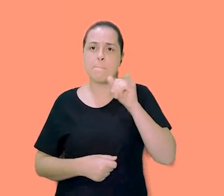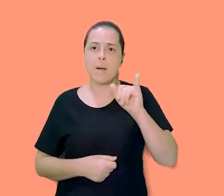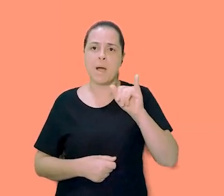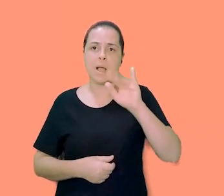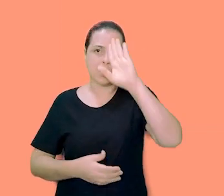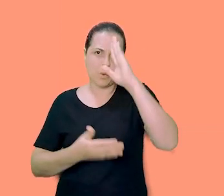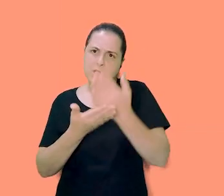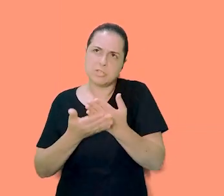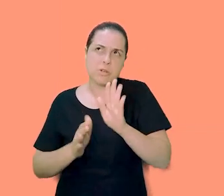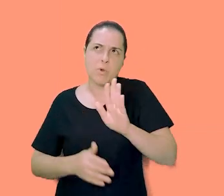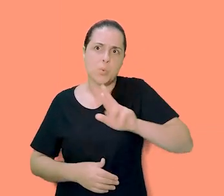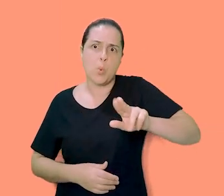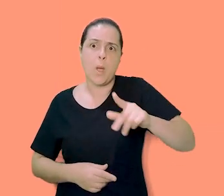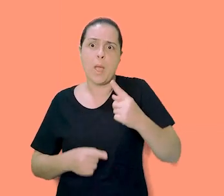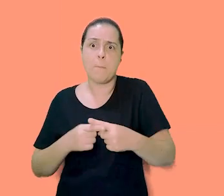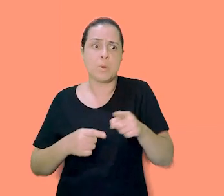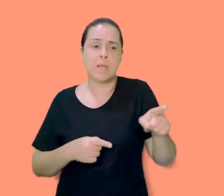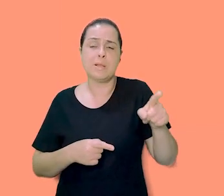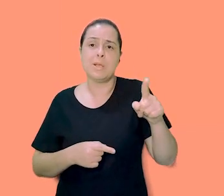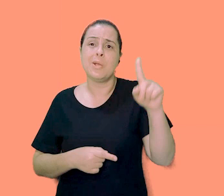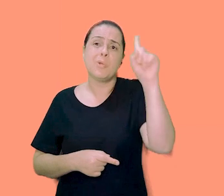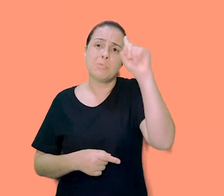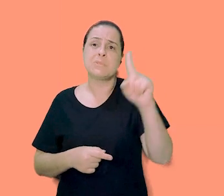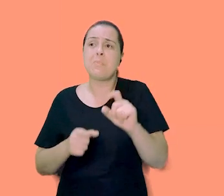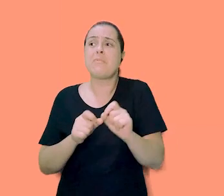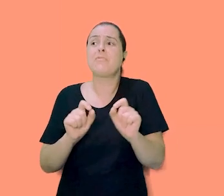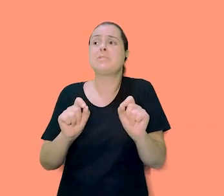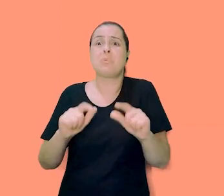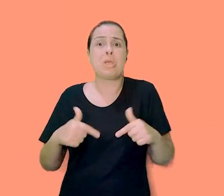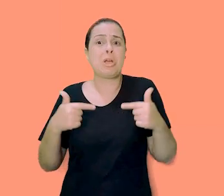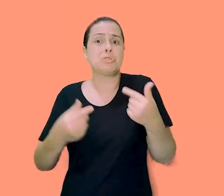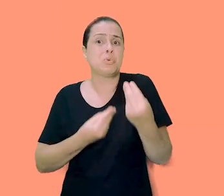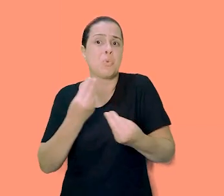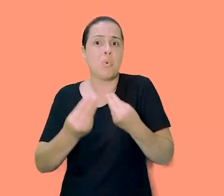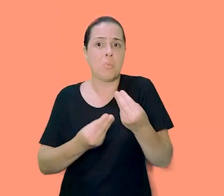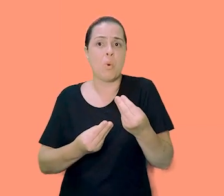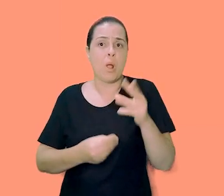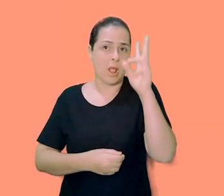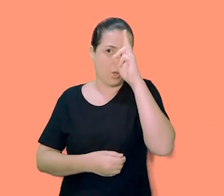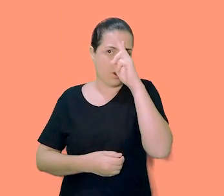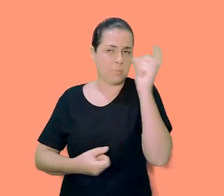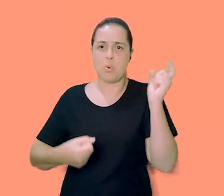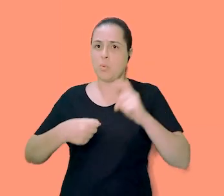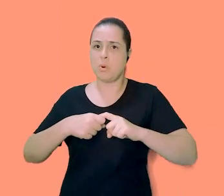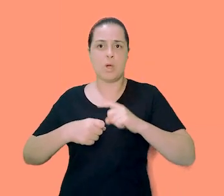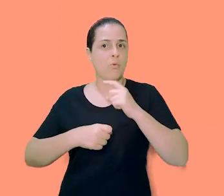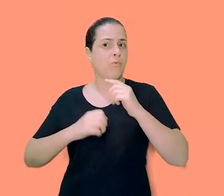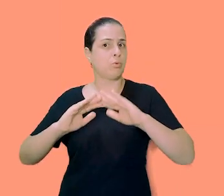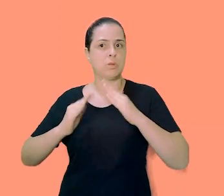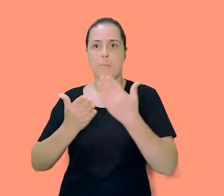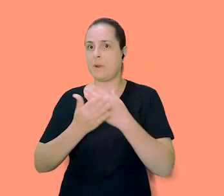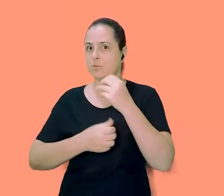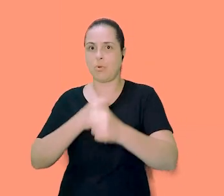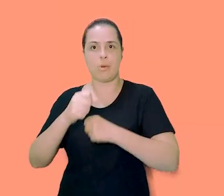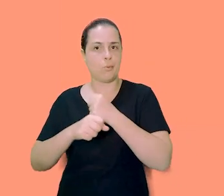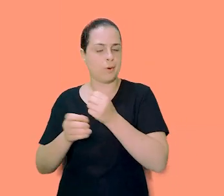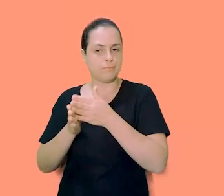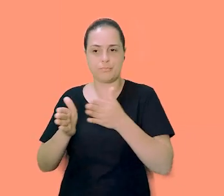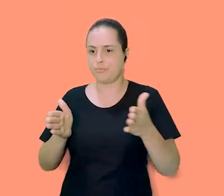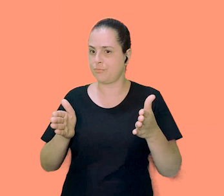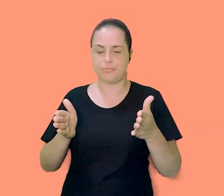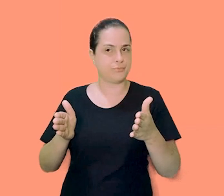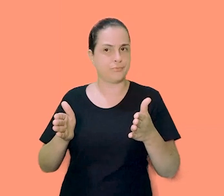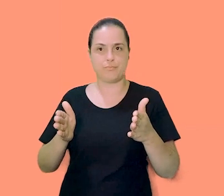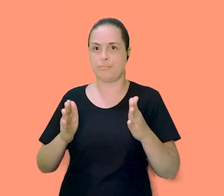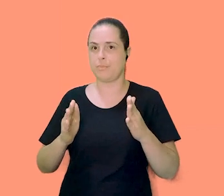não sabiam o que fazer. Aí eu passei a ir para um monte de médico e eu não voltei para a escola naquele ano. Eu acabei não voltando para a escola, porque